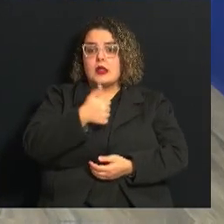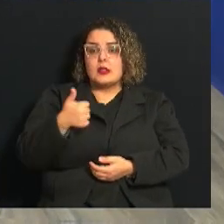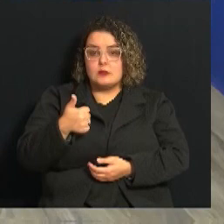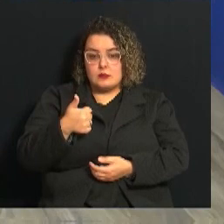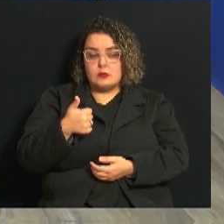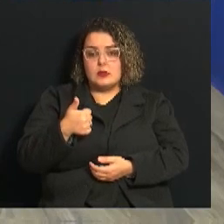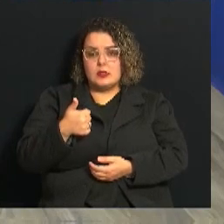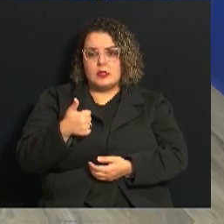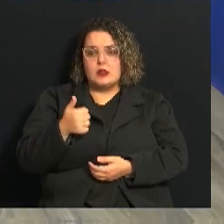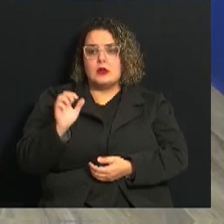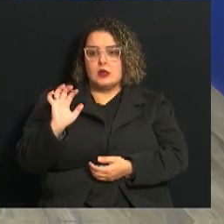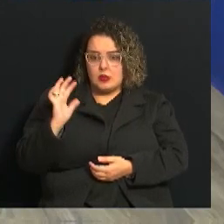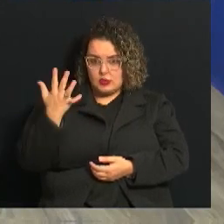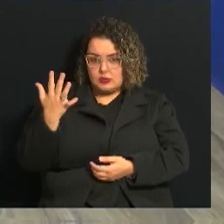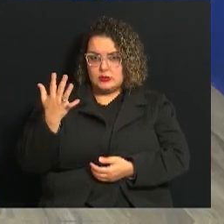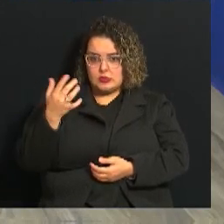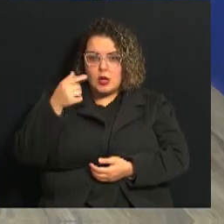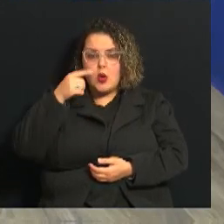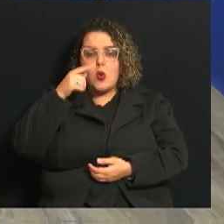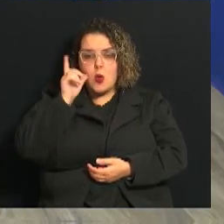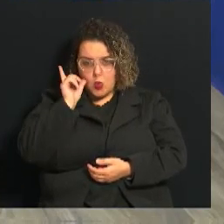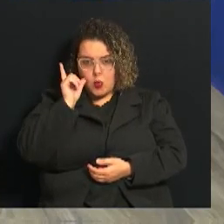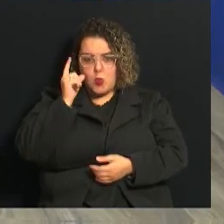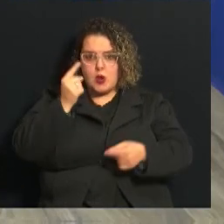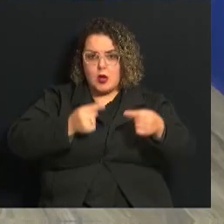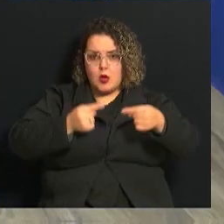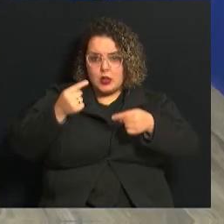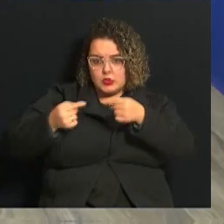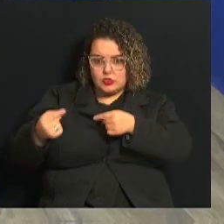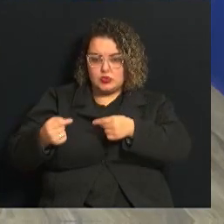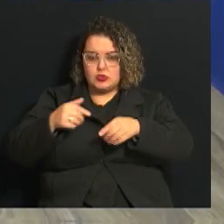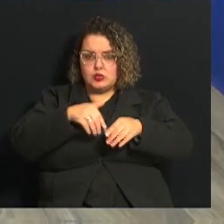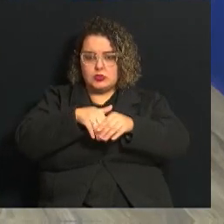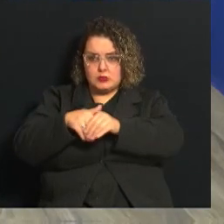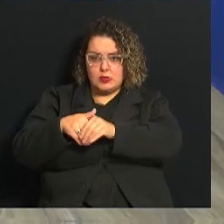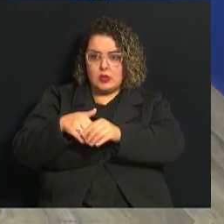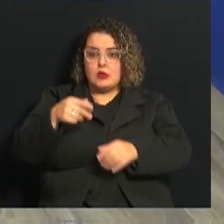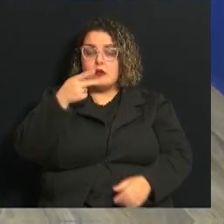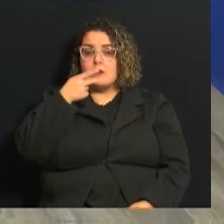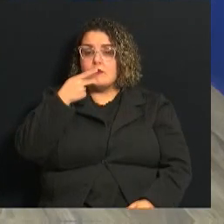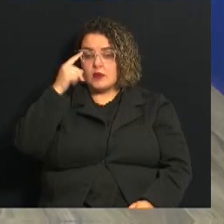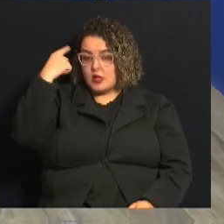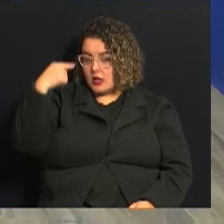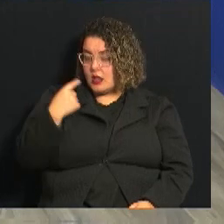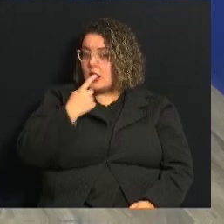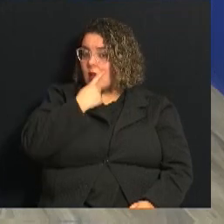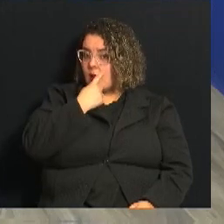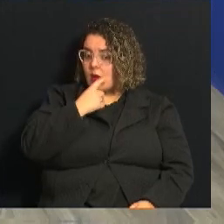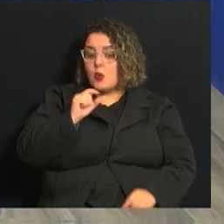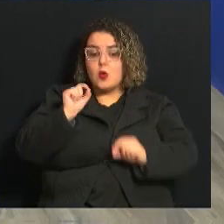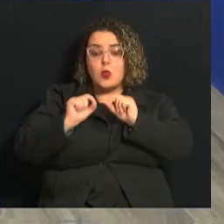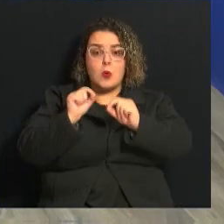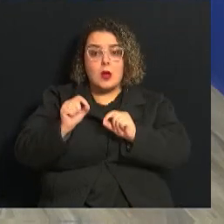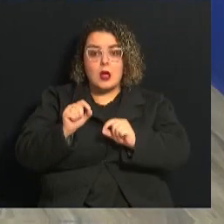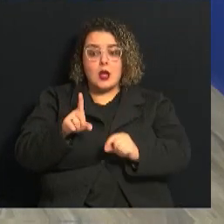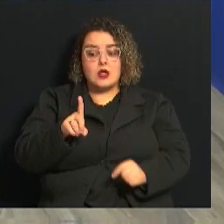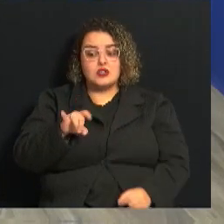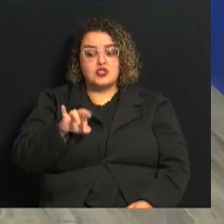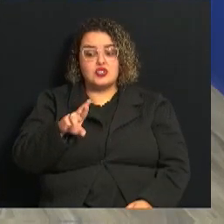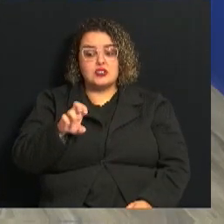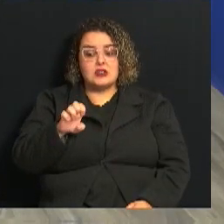que aconteceu ontem com as discussões e votações que a gente fala agora mini Abreu sobre as diretrizes orçamentárias